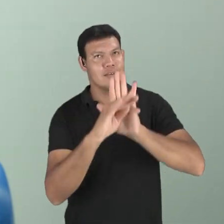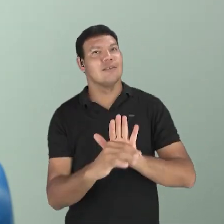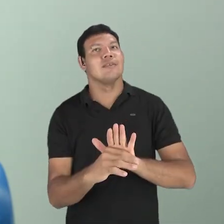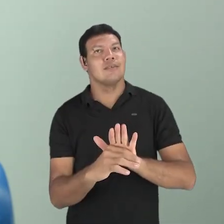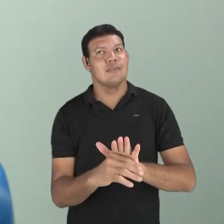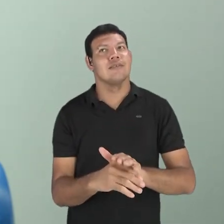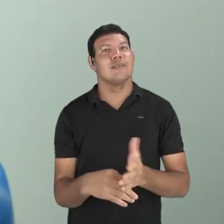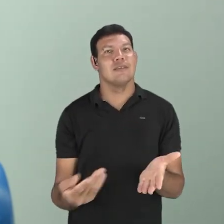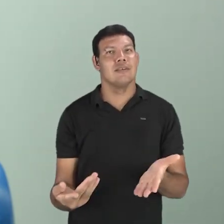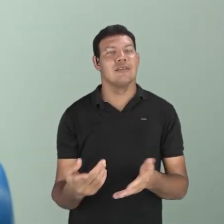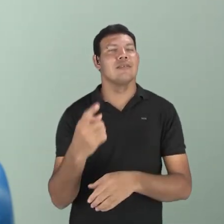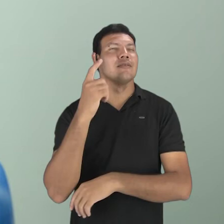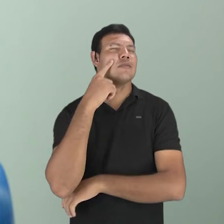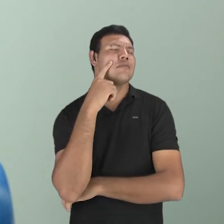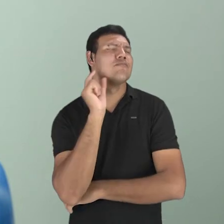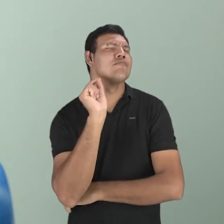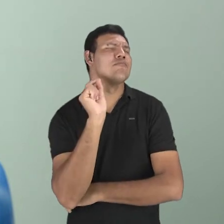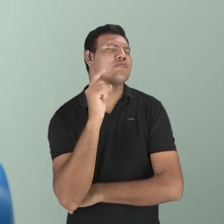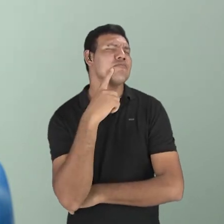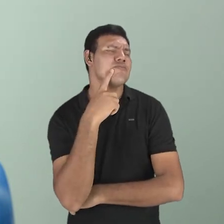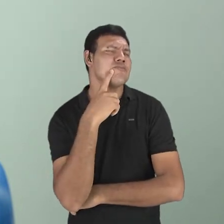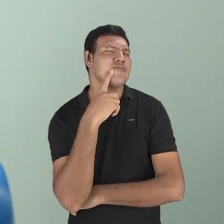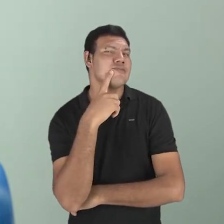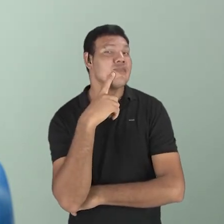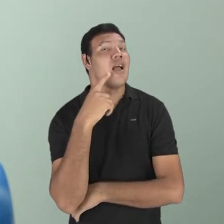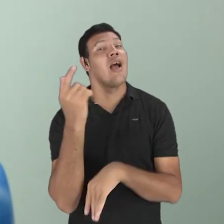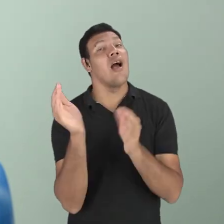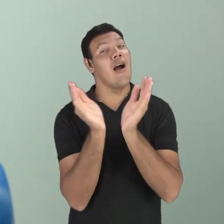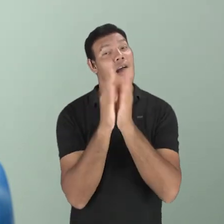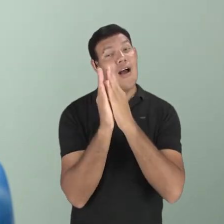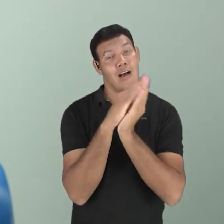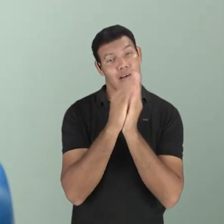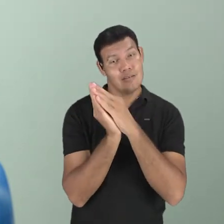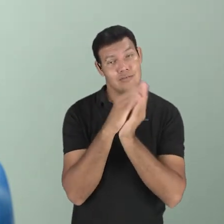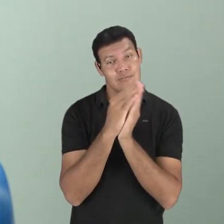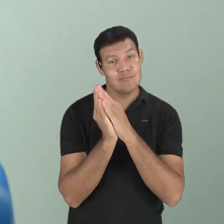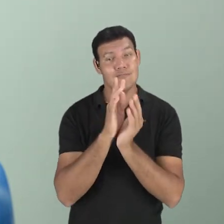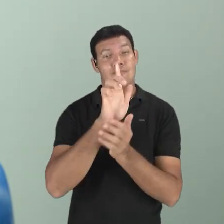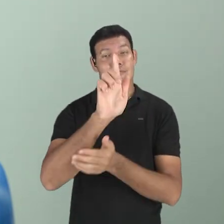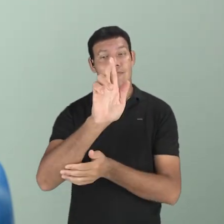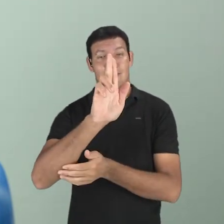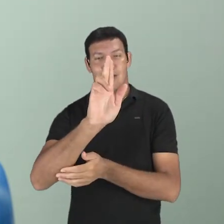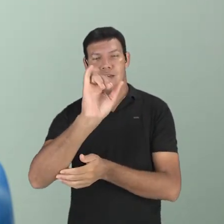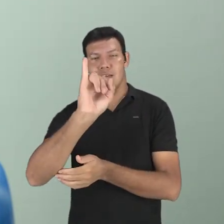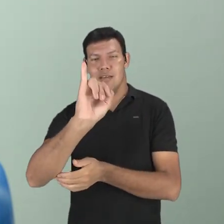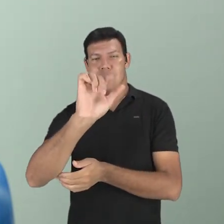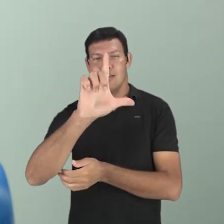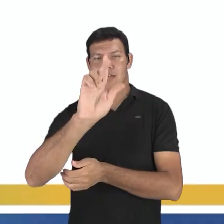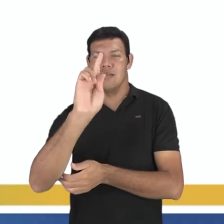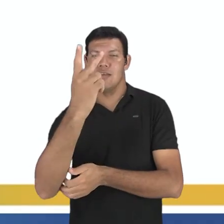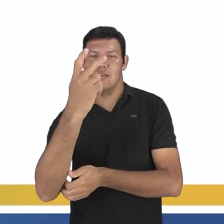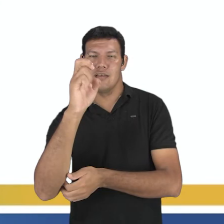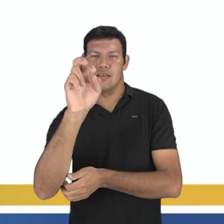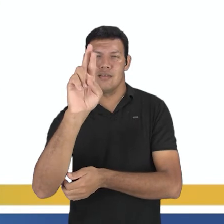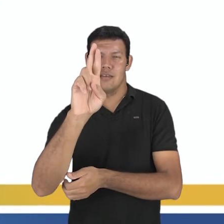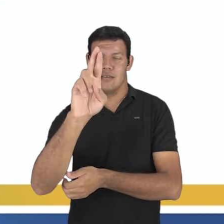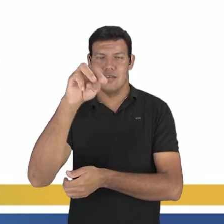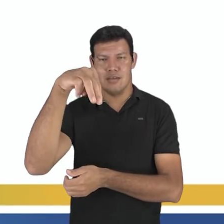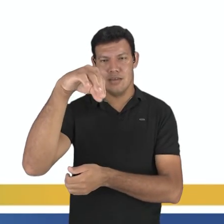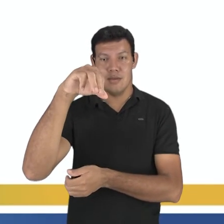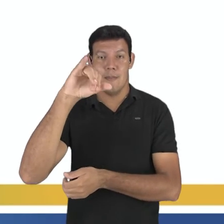que mesmo? Eu vou ficar ouvindo aqui. Ah, a boneca Guilhermina. Vamos verificar agora a questão? Olha